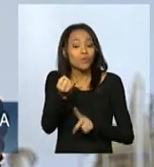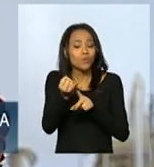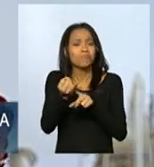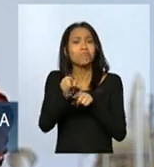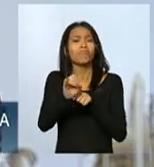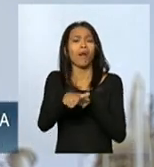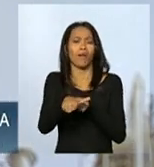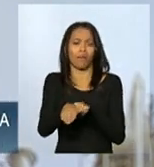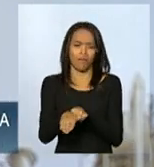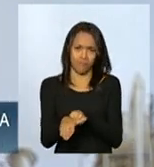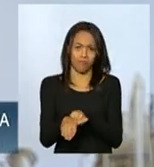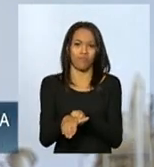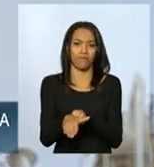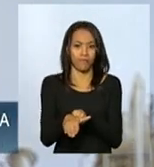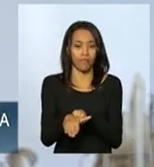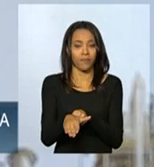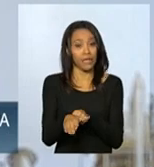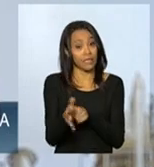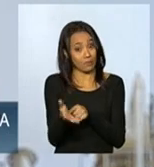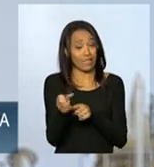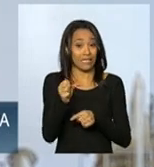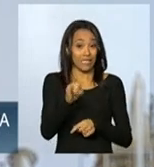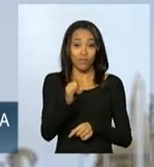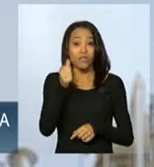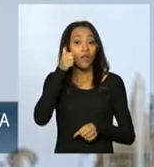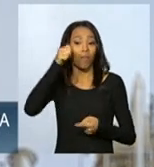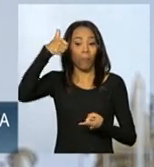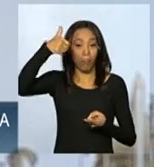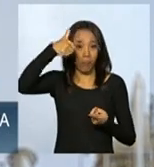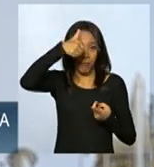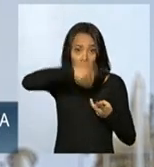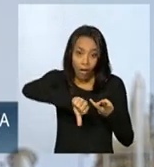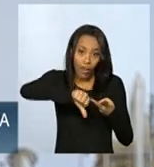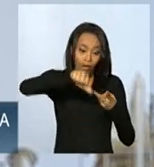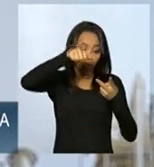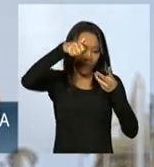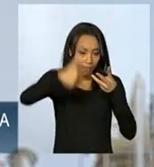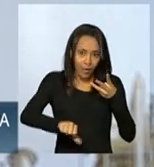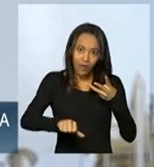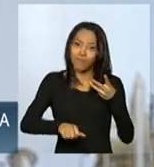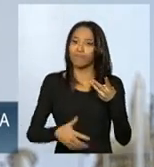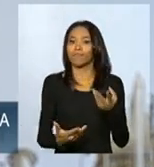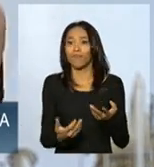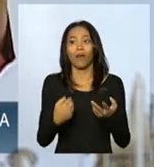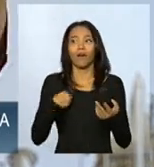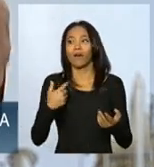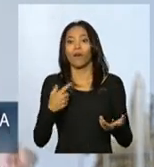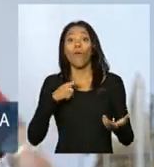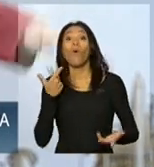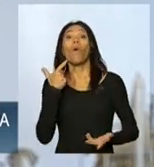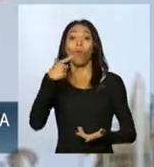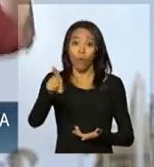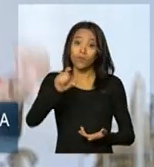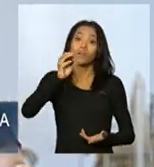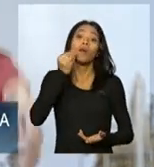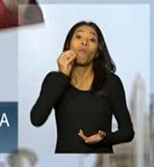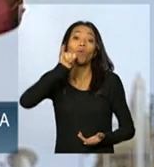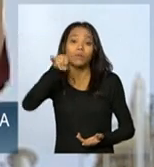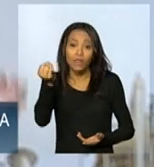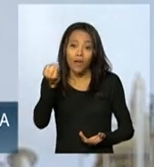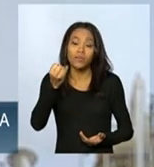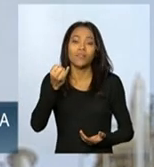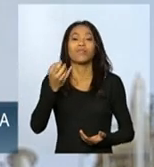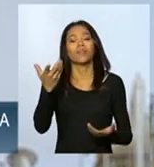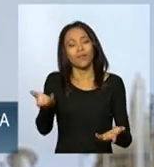baixos. Aí, se você não entrou, você ainda tem mais uma oportunidade, que é o